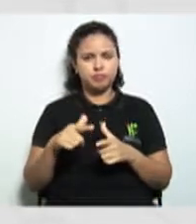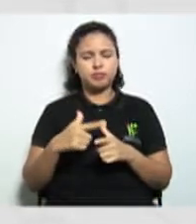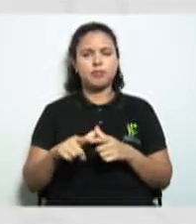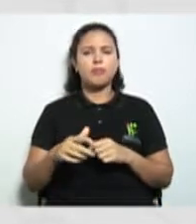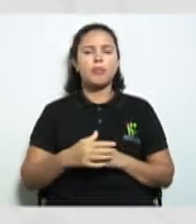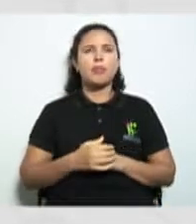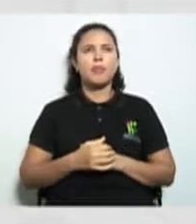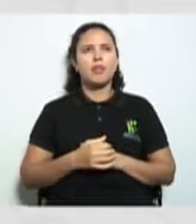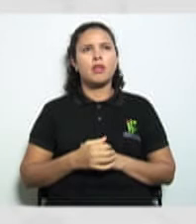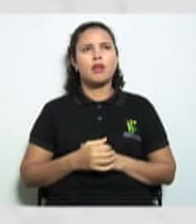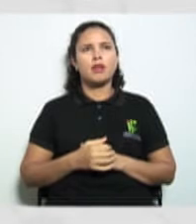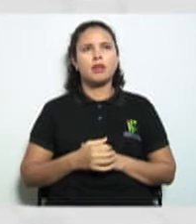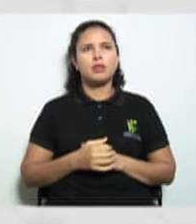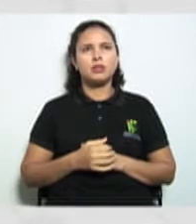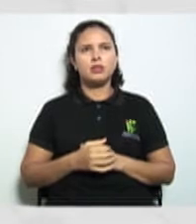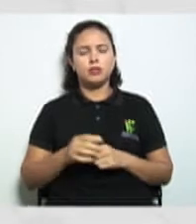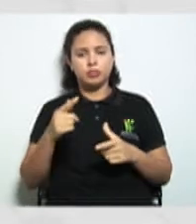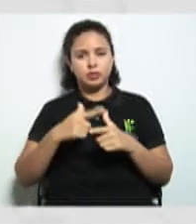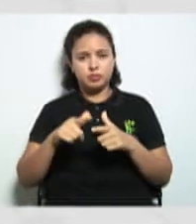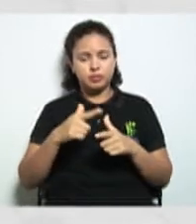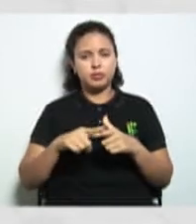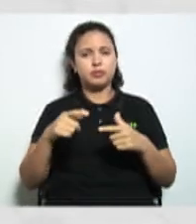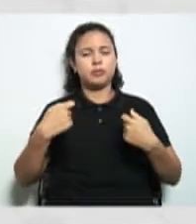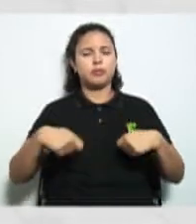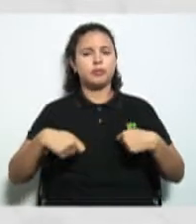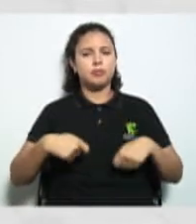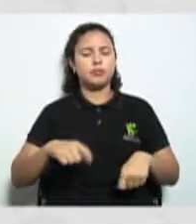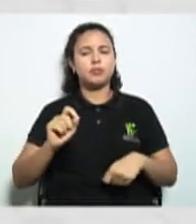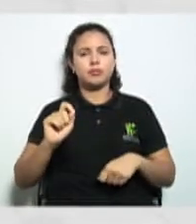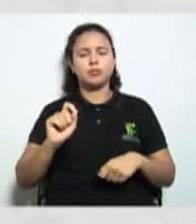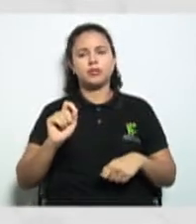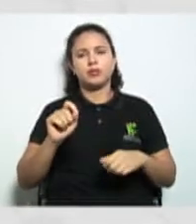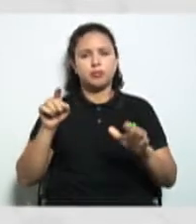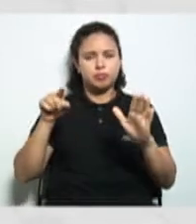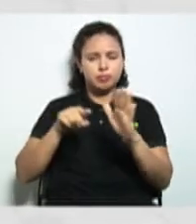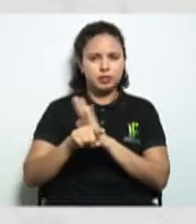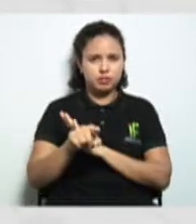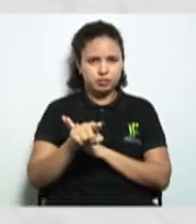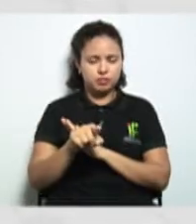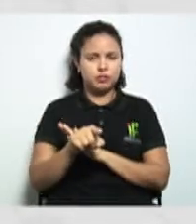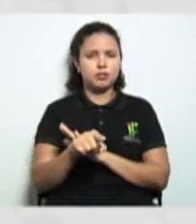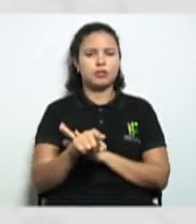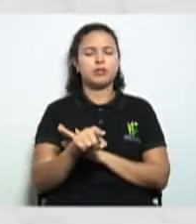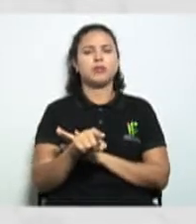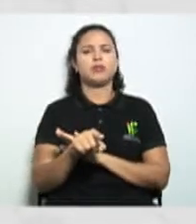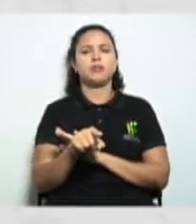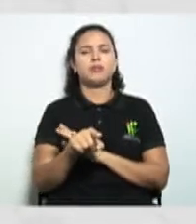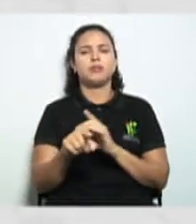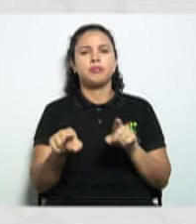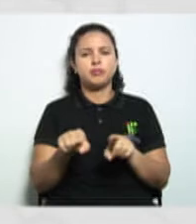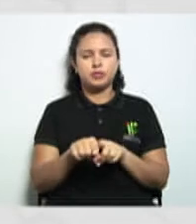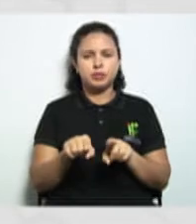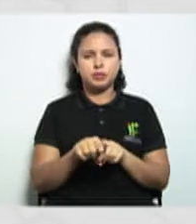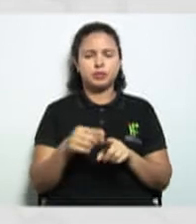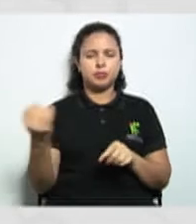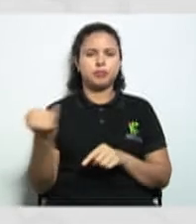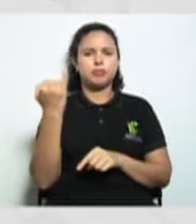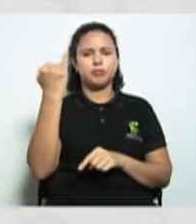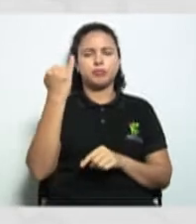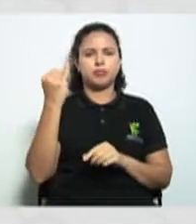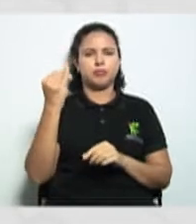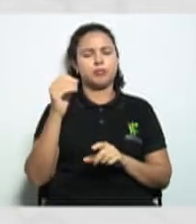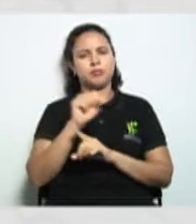precisa ser enunciado em forma de pergunta, ser relevante socialmente e